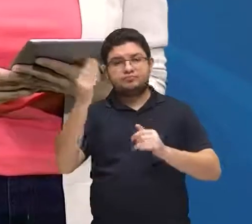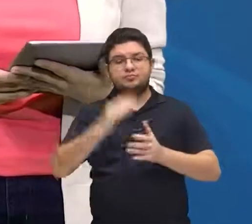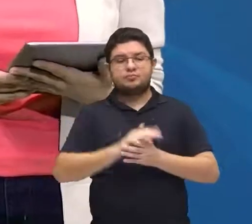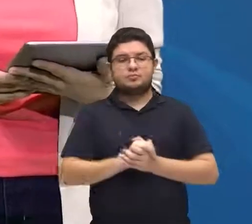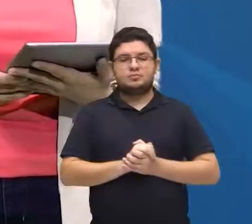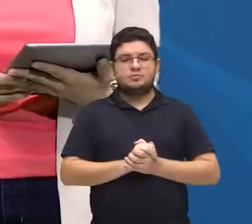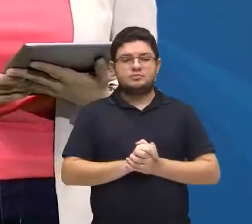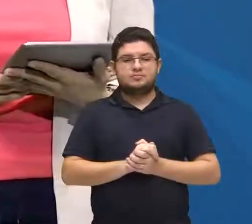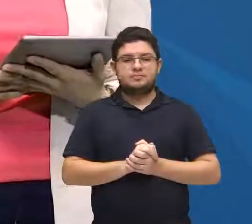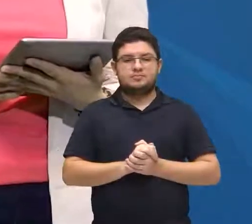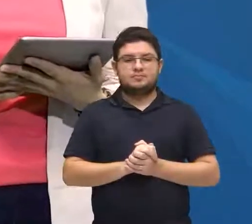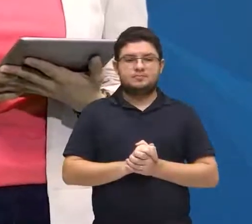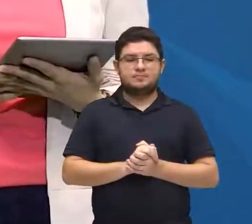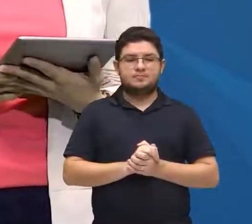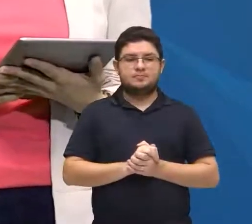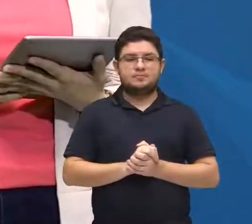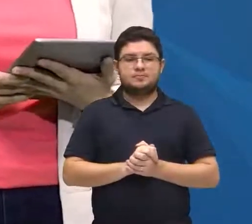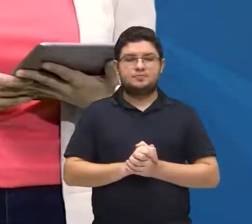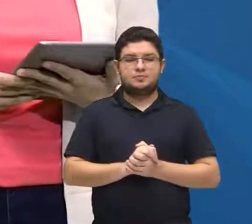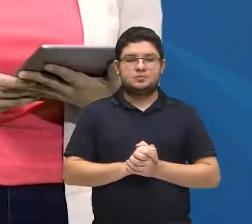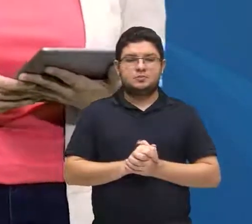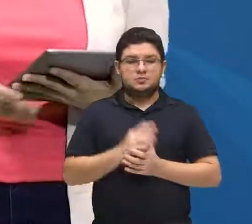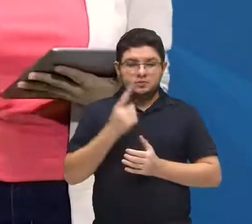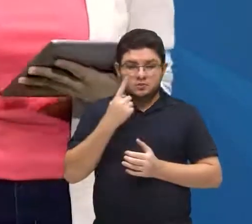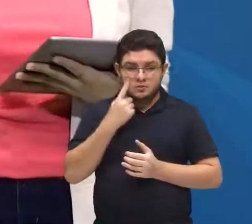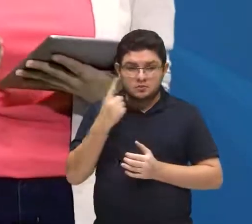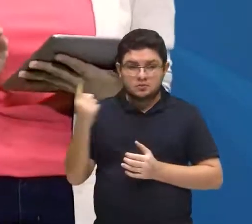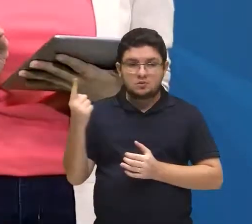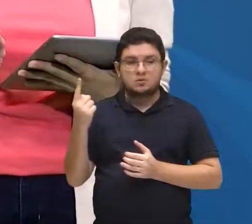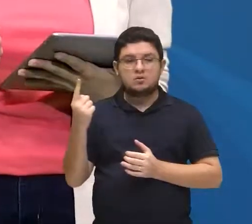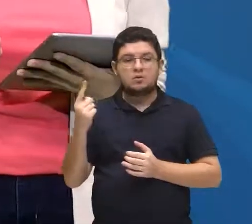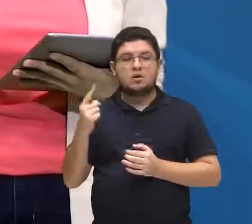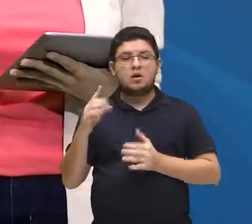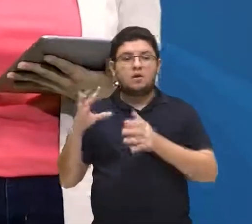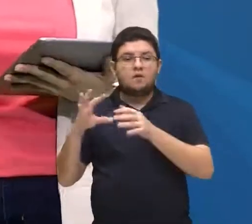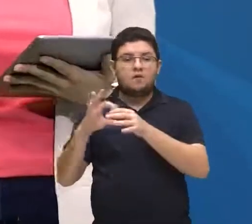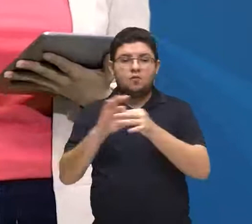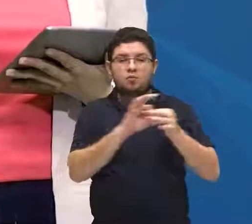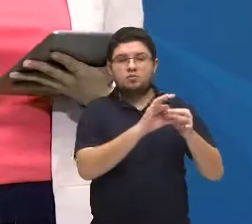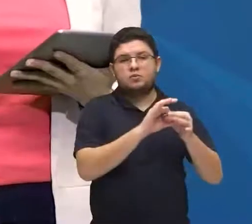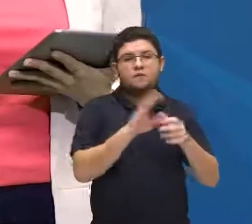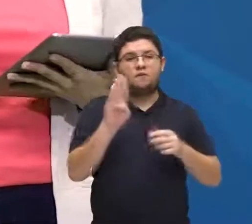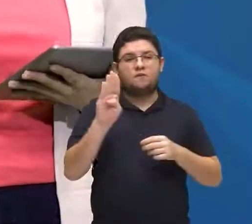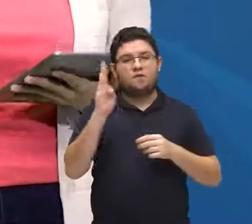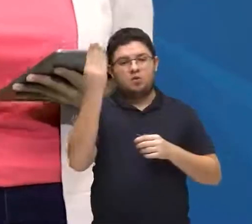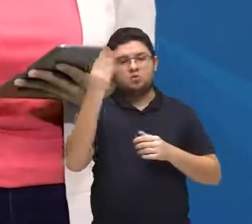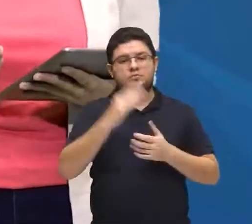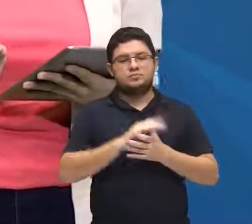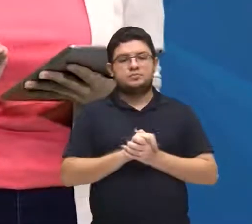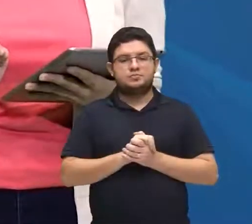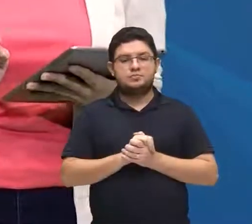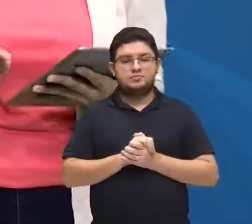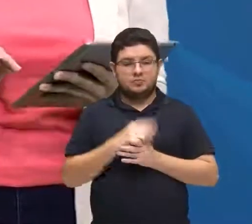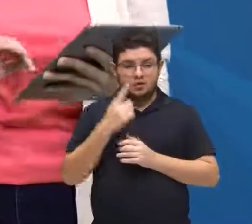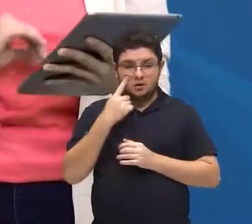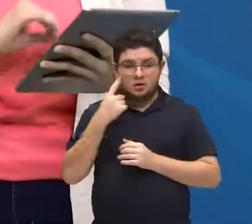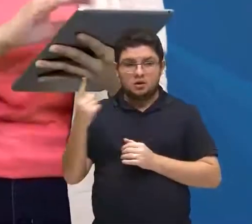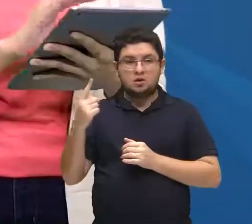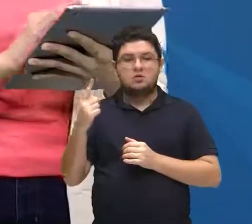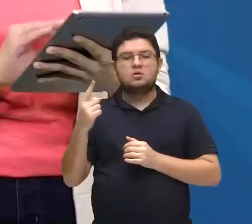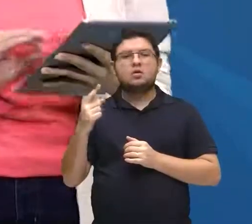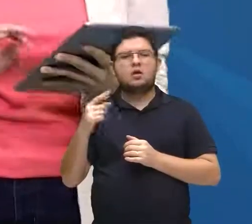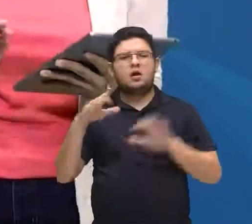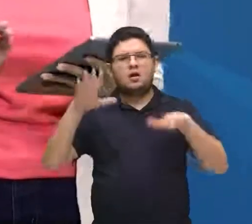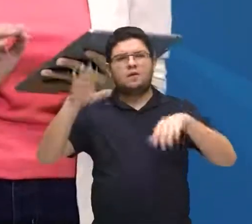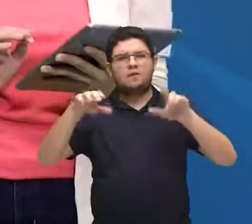Falsa conexão, olha só, o título ou chamada da notícia que não condiz com o conteúdo. Quem nunca, numa rede social, ao ver ali